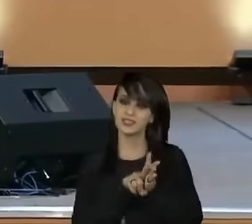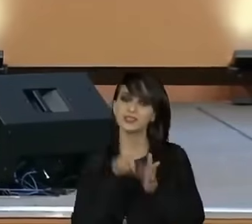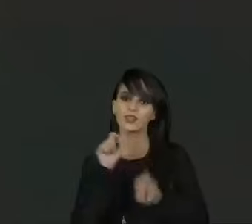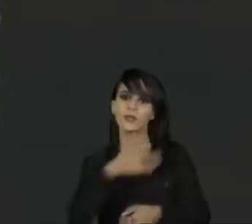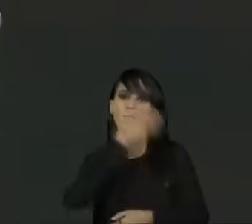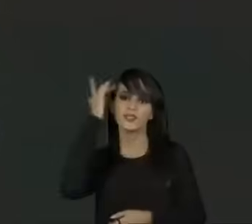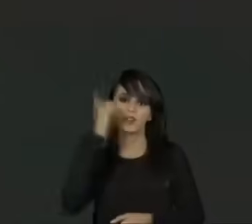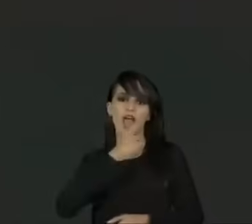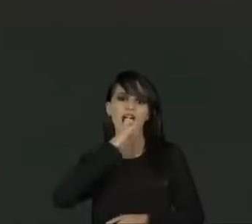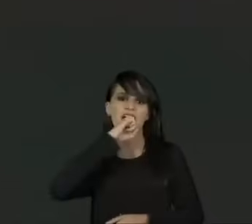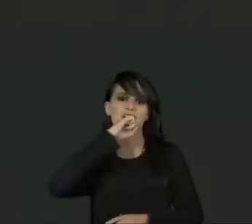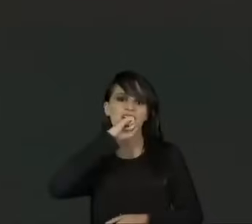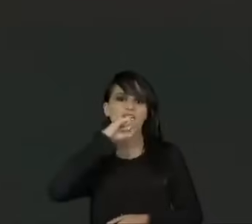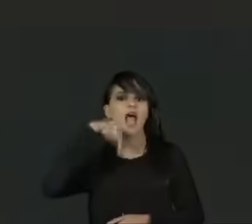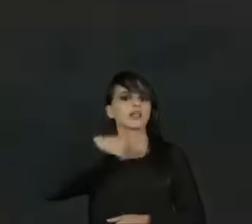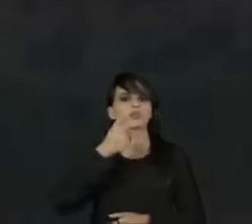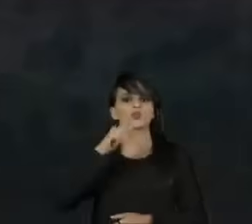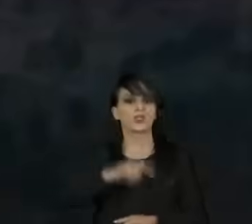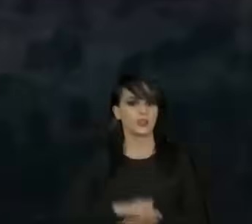invejosas